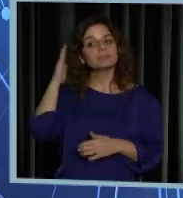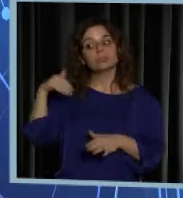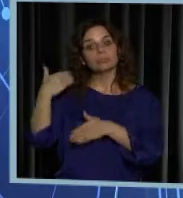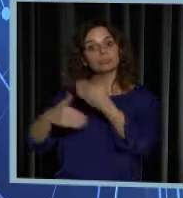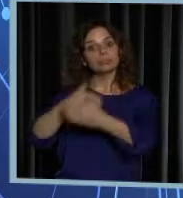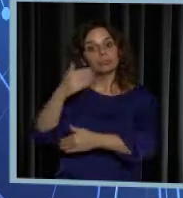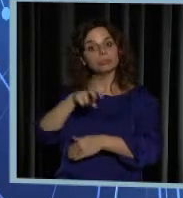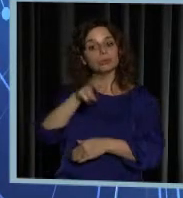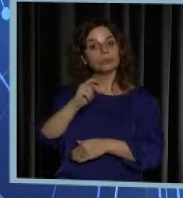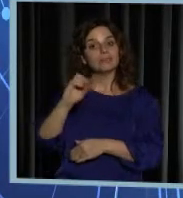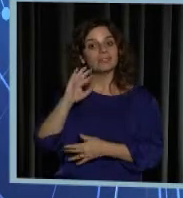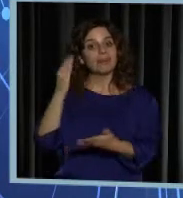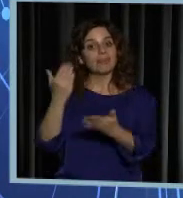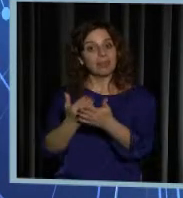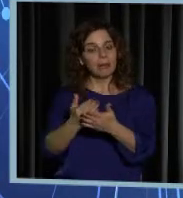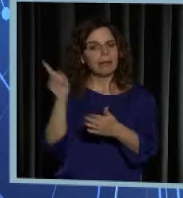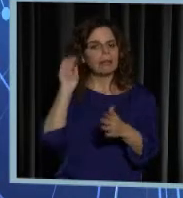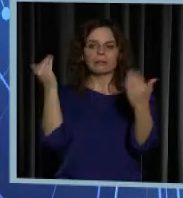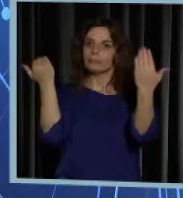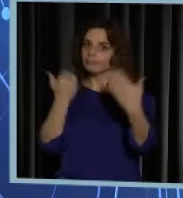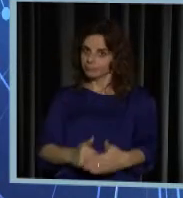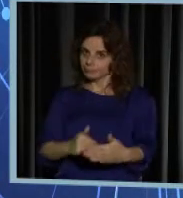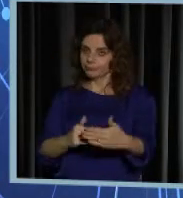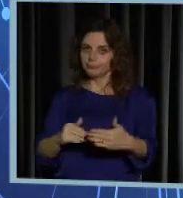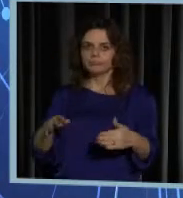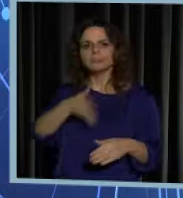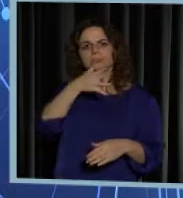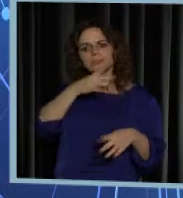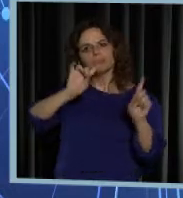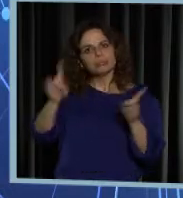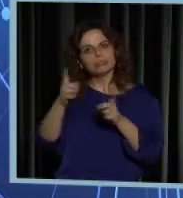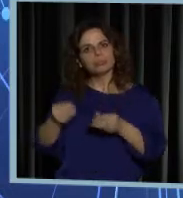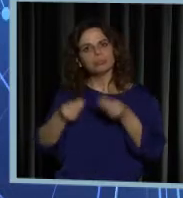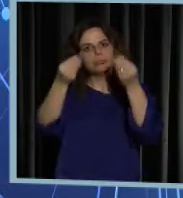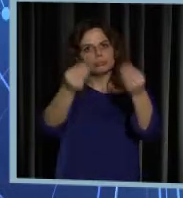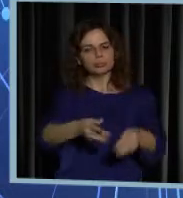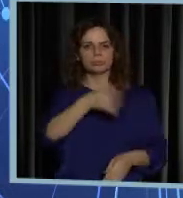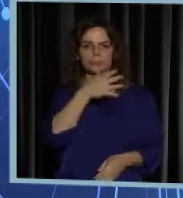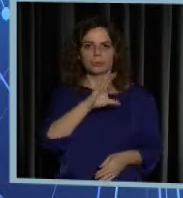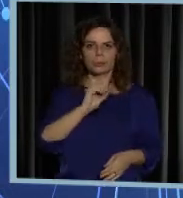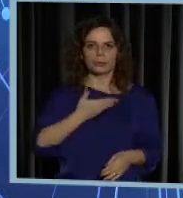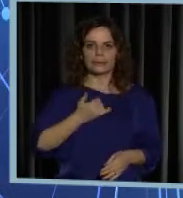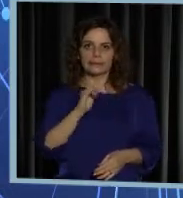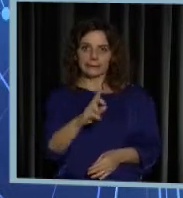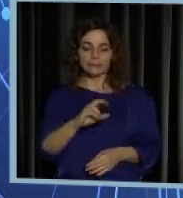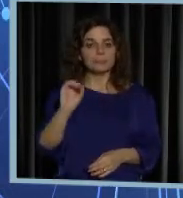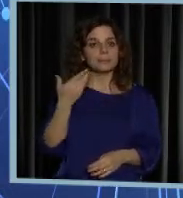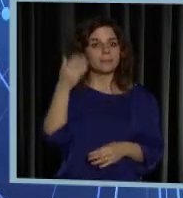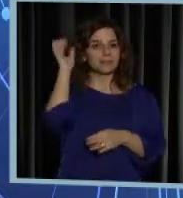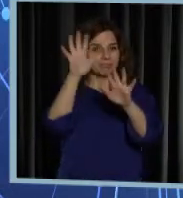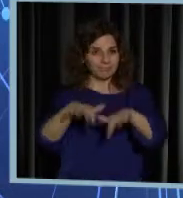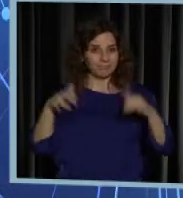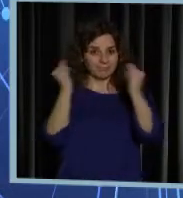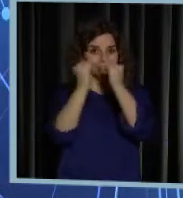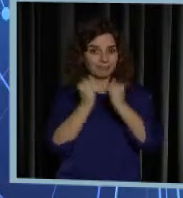Decorre até 30 de junho o prazo de submissão dos resumos de comunicações a apresentar ao CODIR, o primeiro